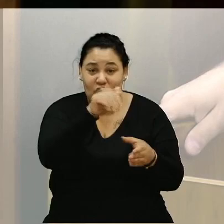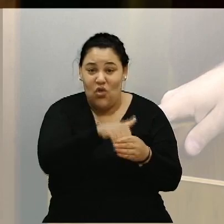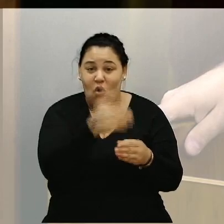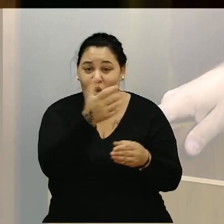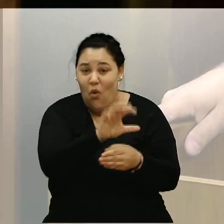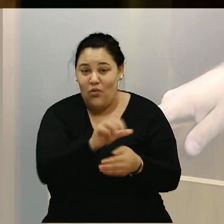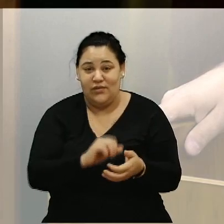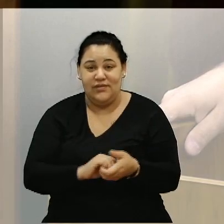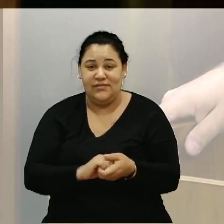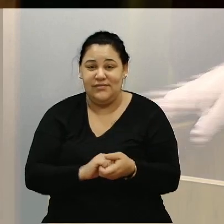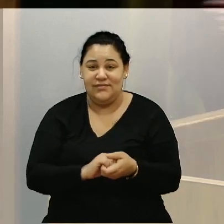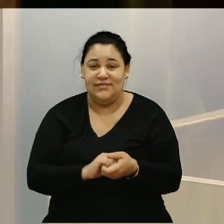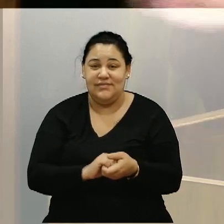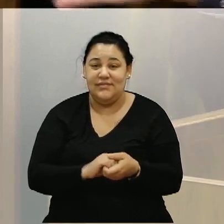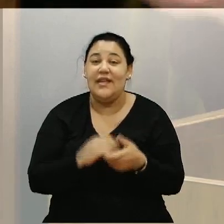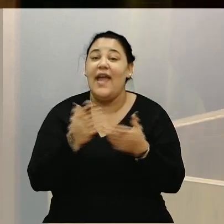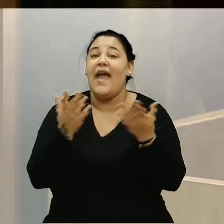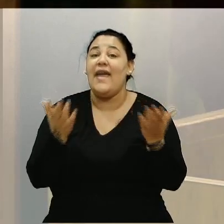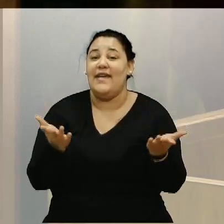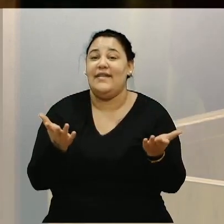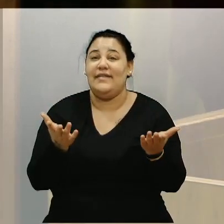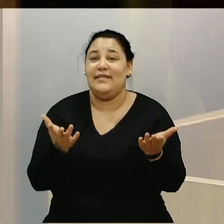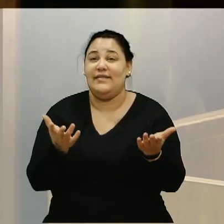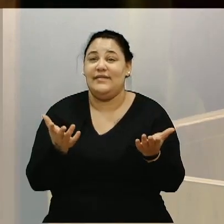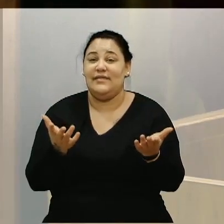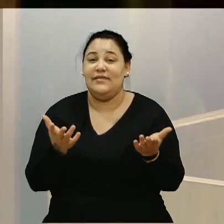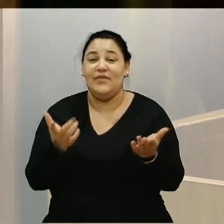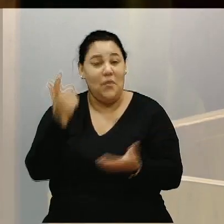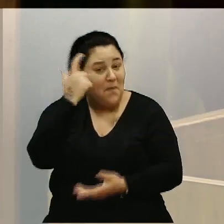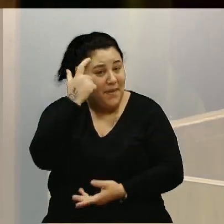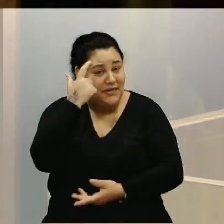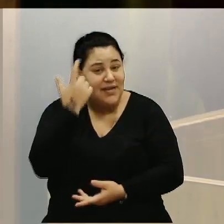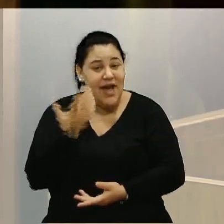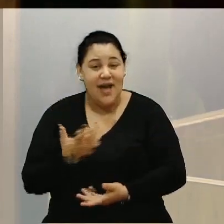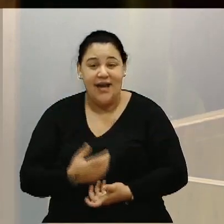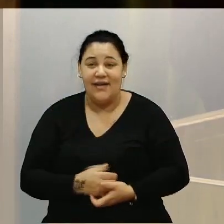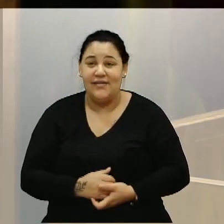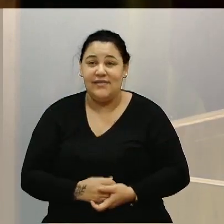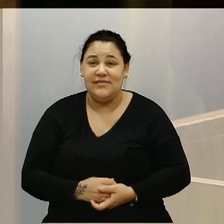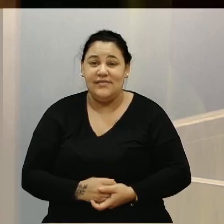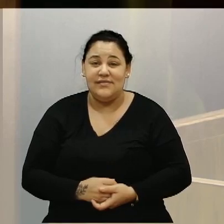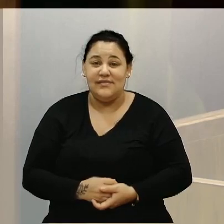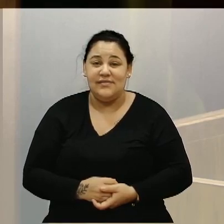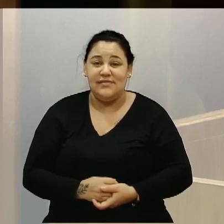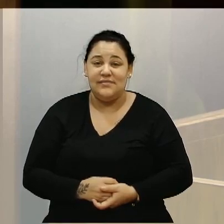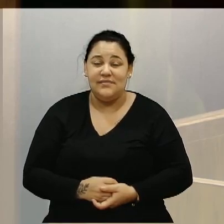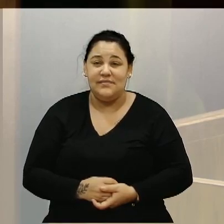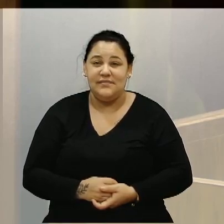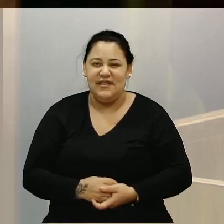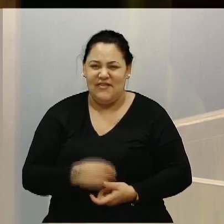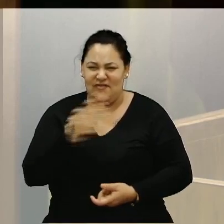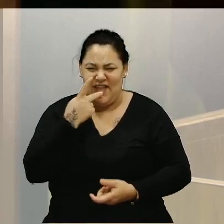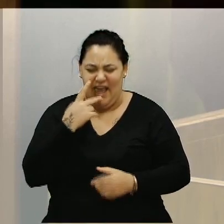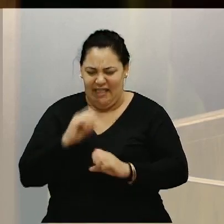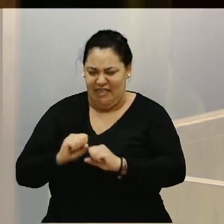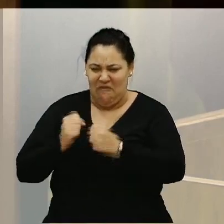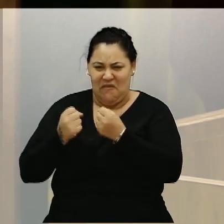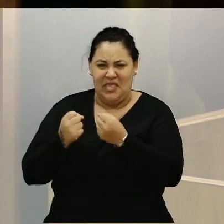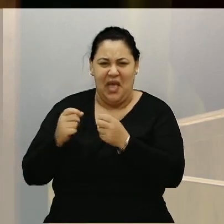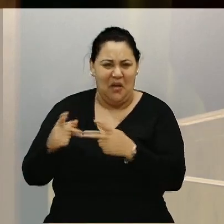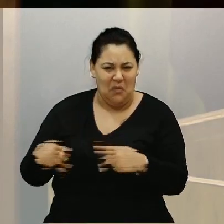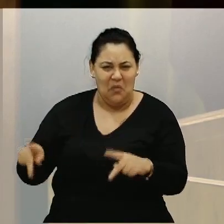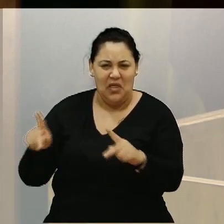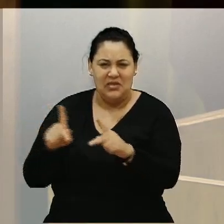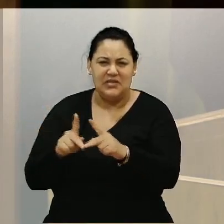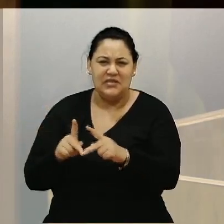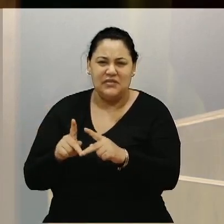E aí? Vamos à racionalidade. Vem me falar em defender as pessoas